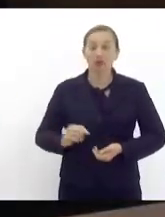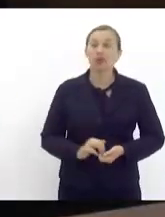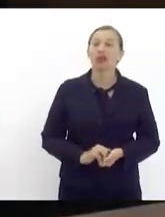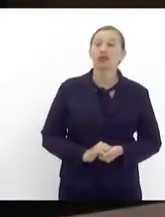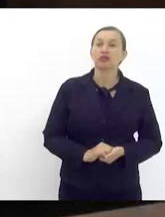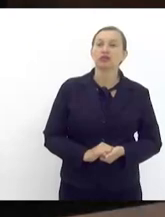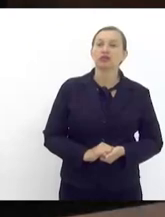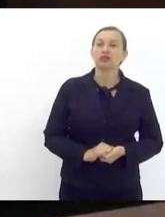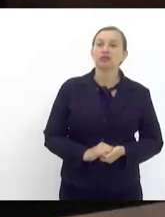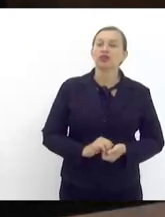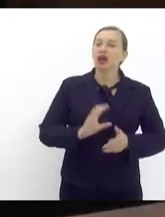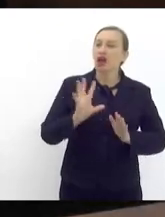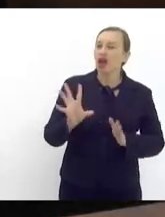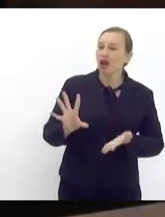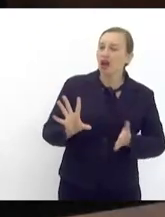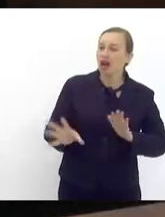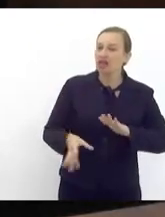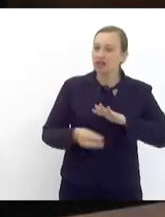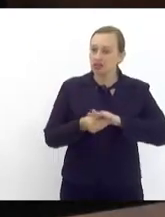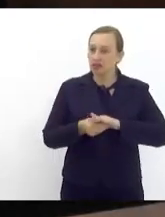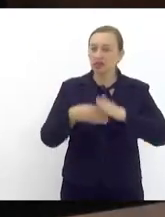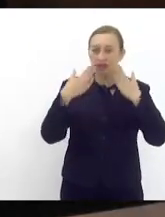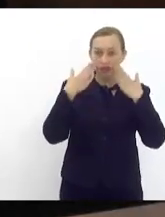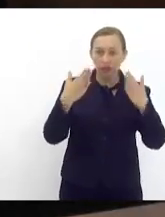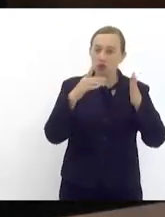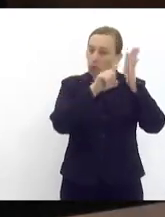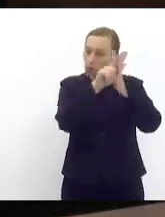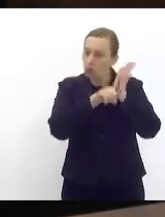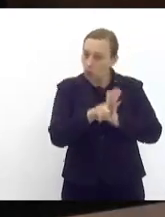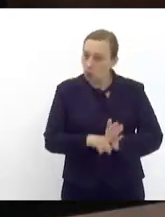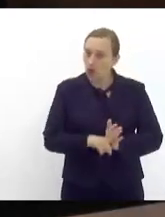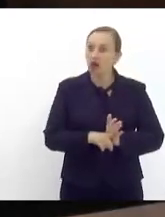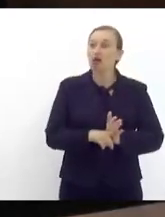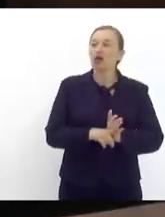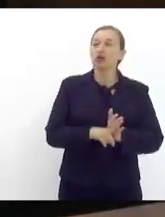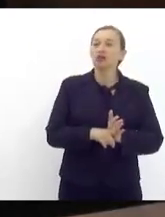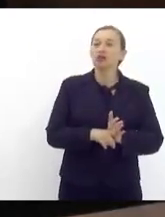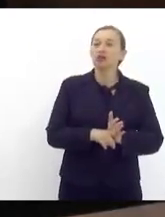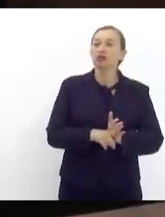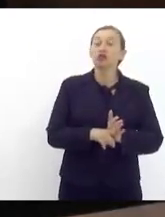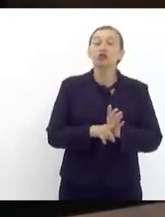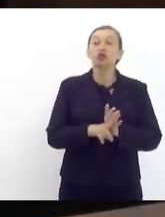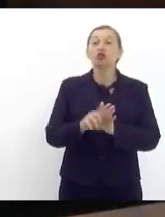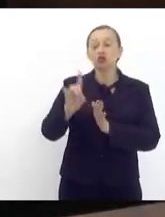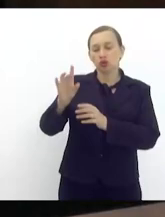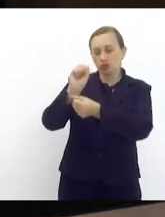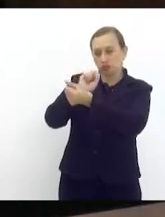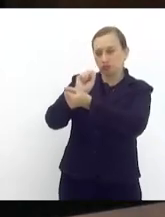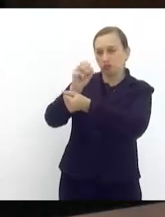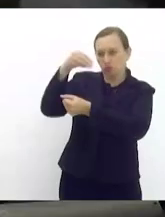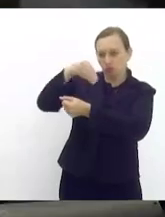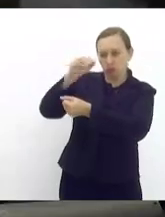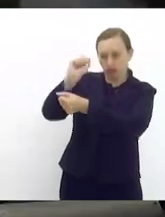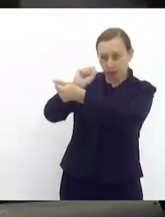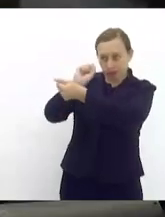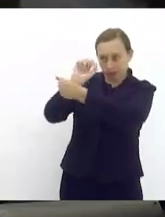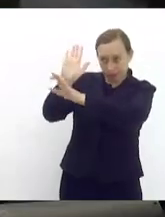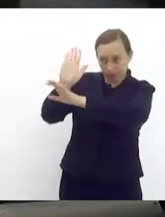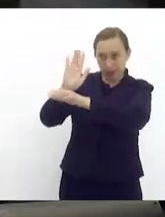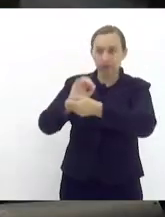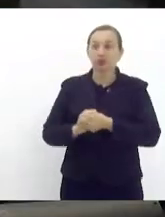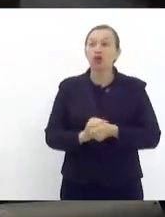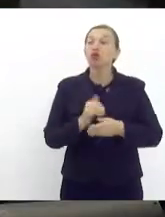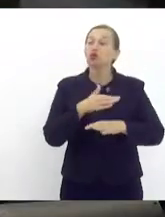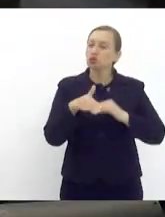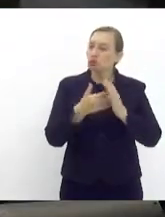semana que vem, as emendas que foram apresentadas serão analisadas. Só um instantinho.